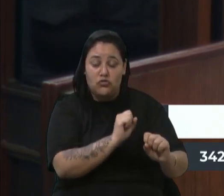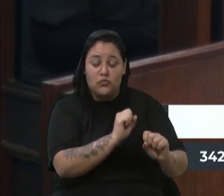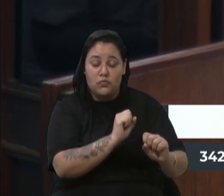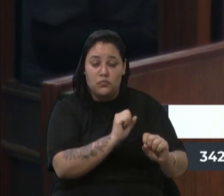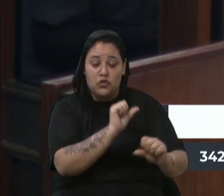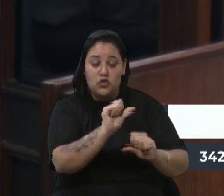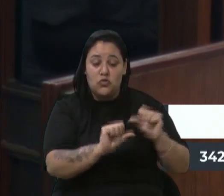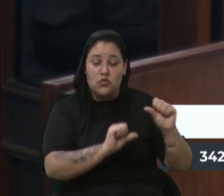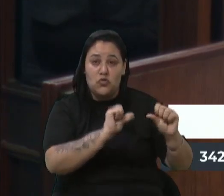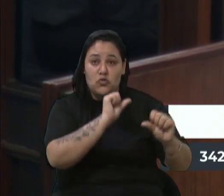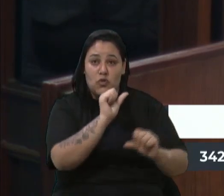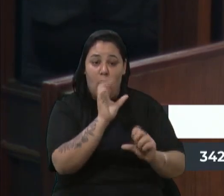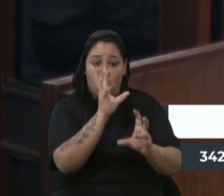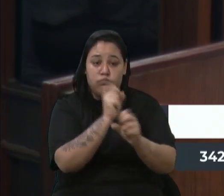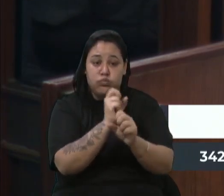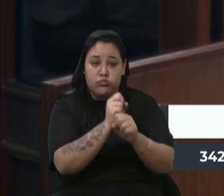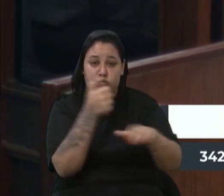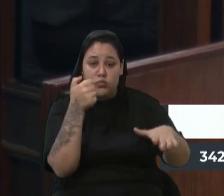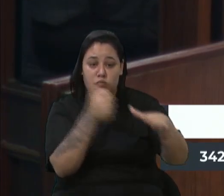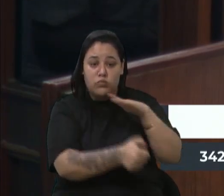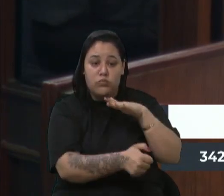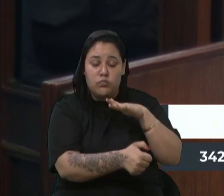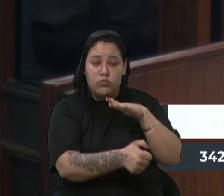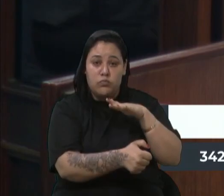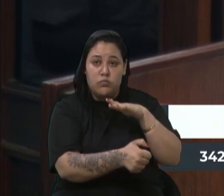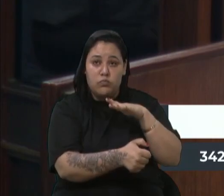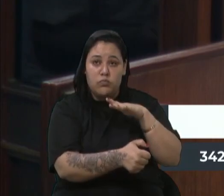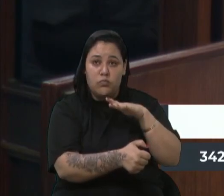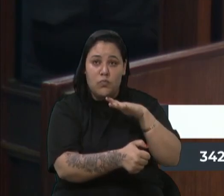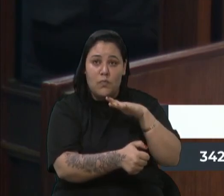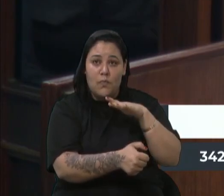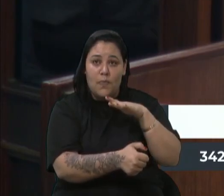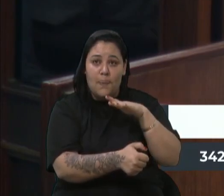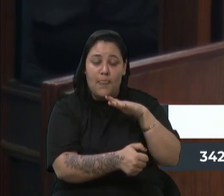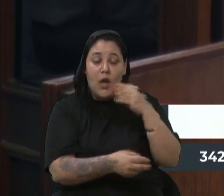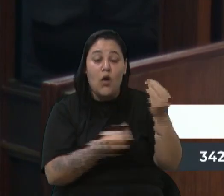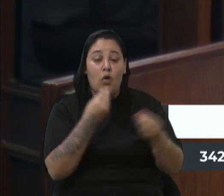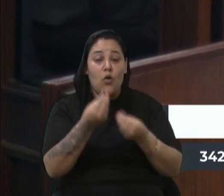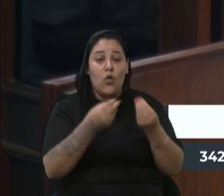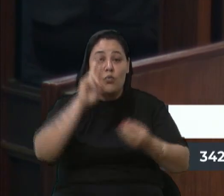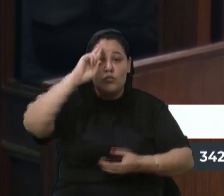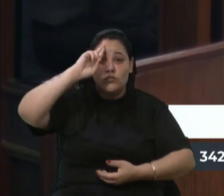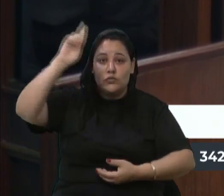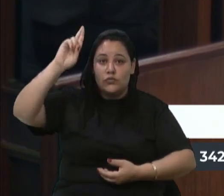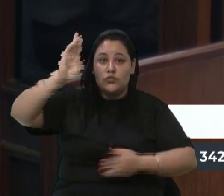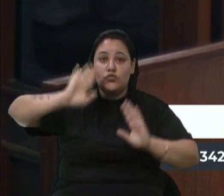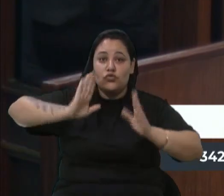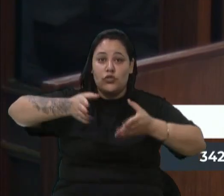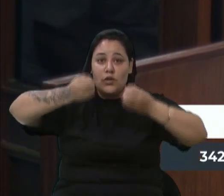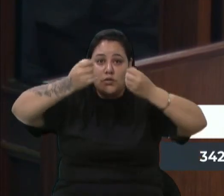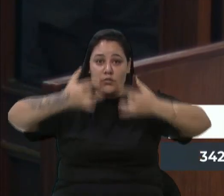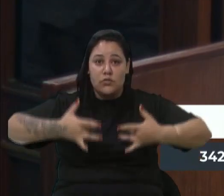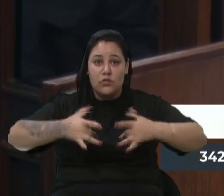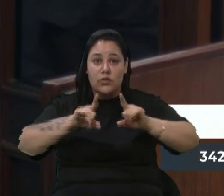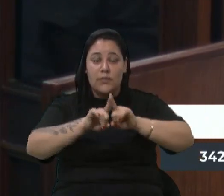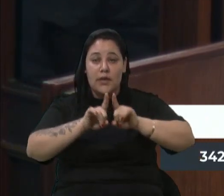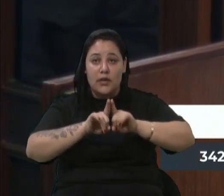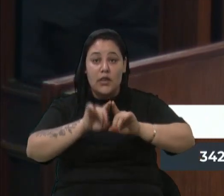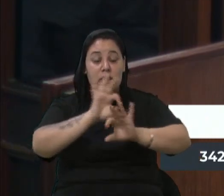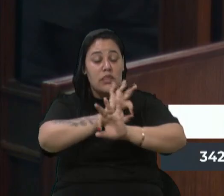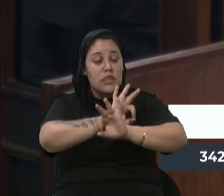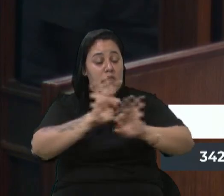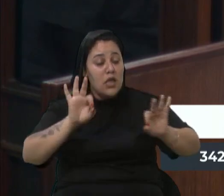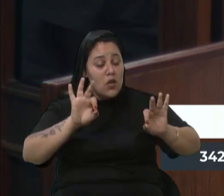o cronograma de investimentos, como duplicações. Conforme o diretor executivo da CSG, em nenhum momento